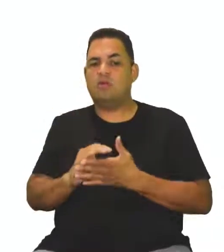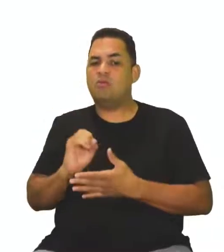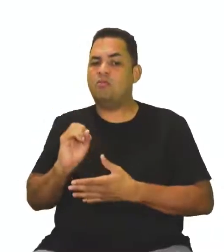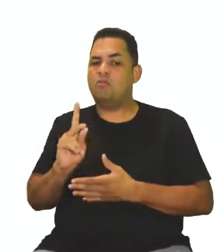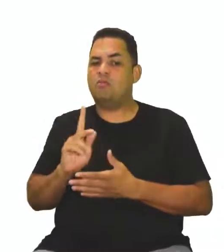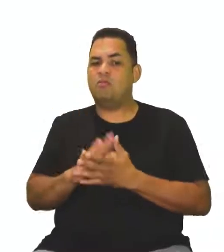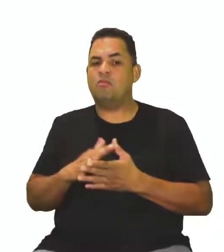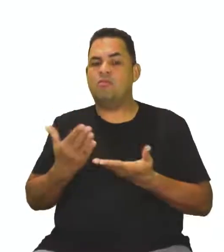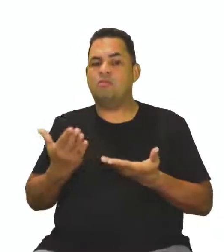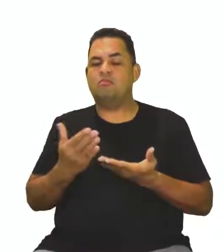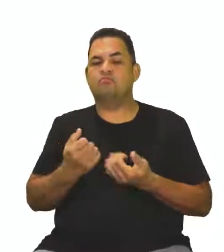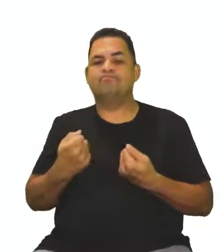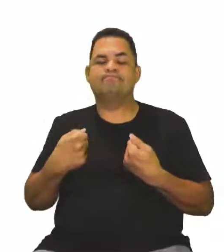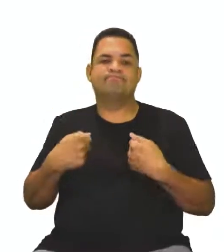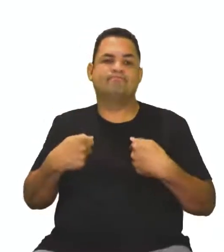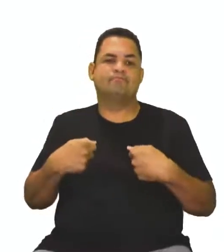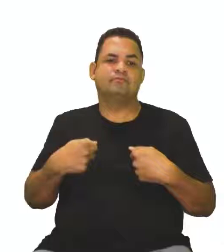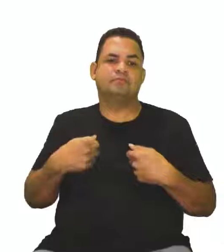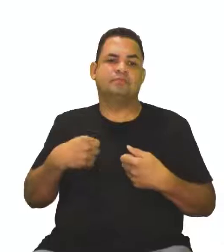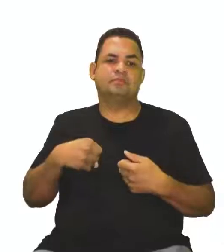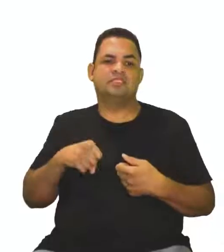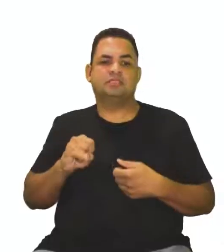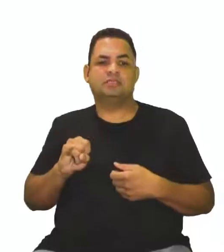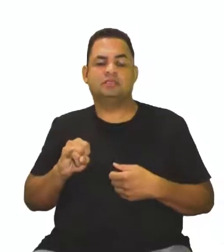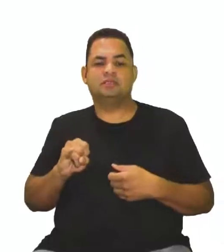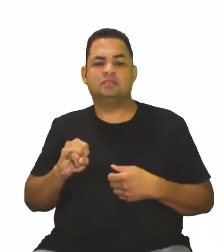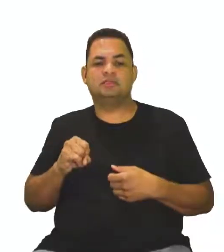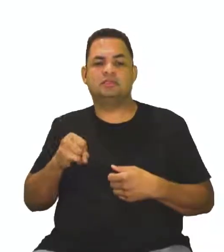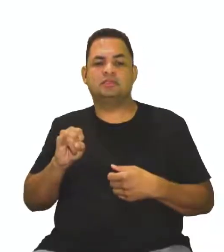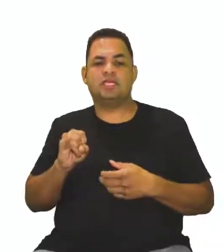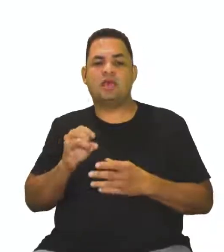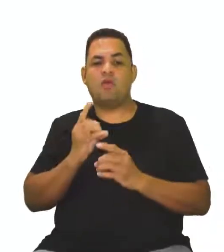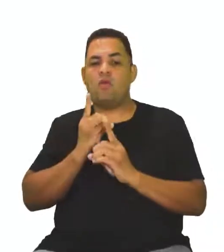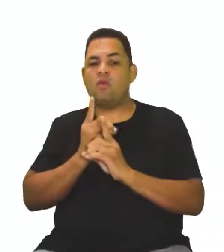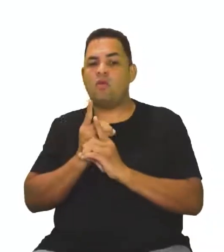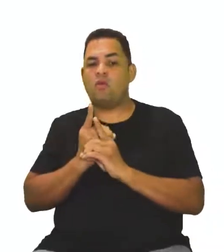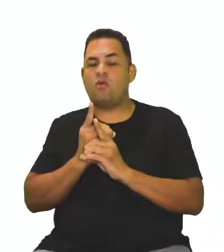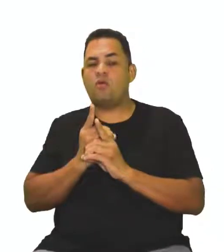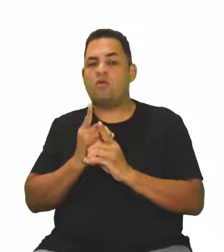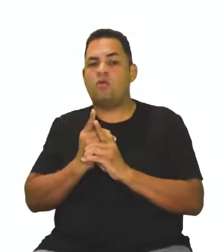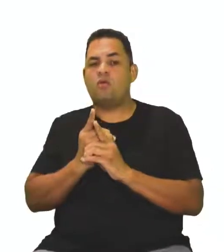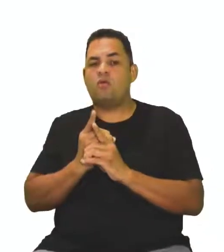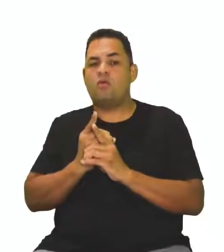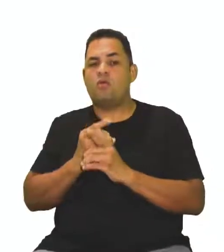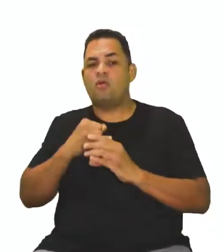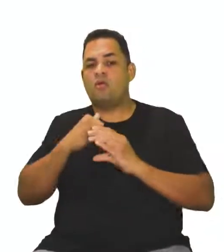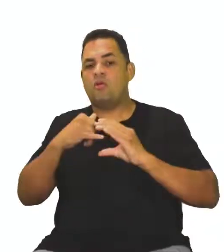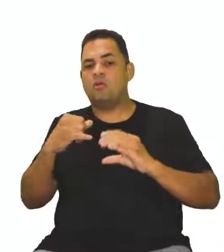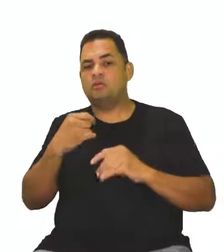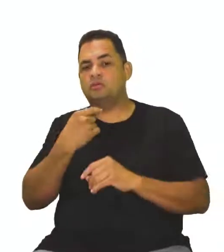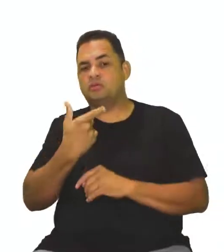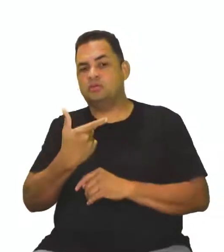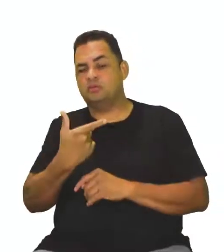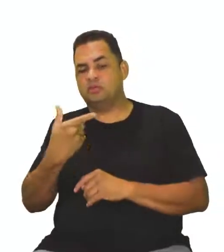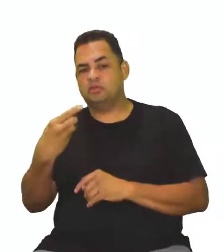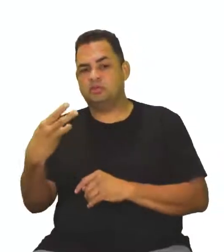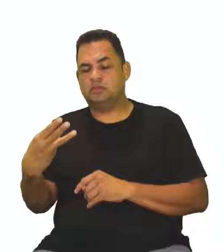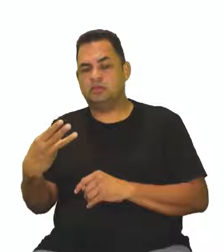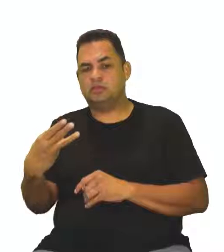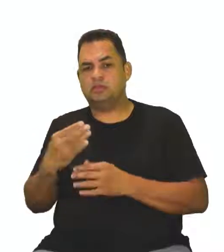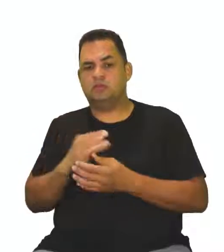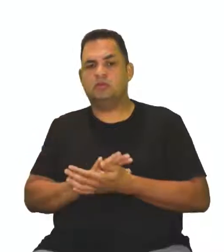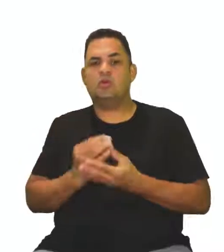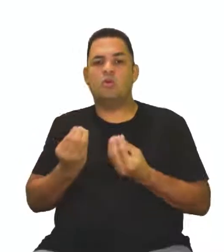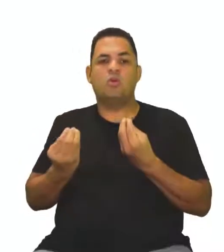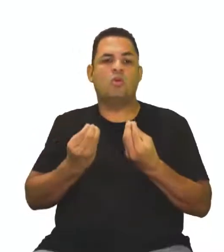ok? Então eu posso falar o seguinte, se eu achar a corrente aqui 2, 3, posso vir para cá, ok? Então vamos ver